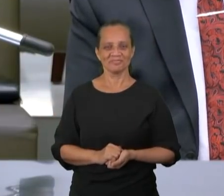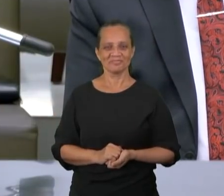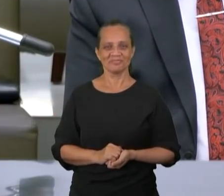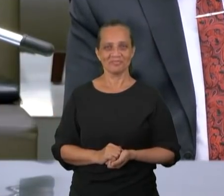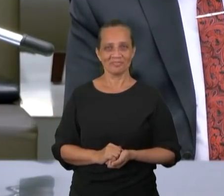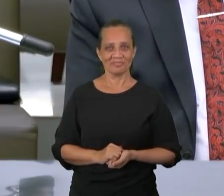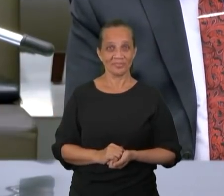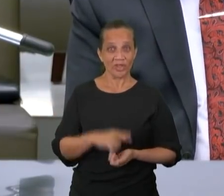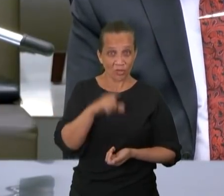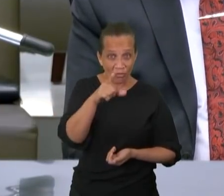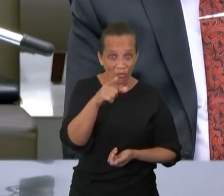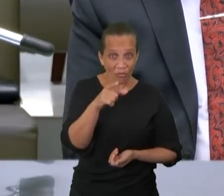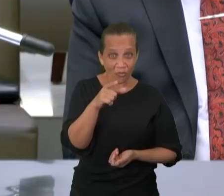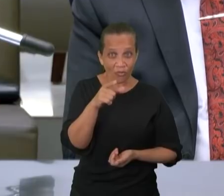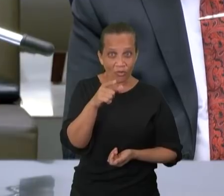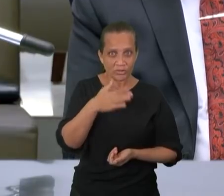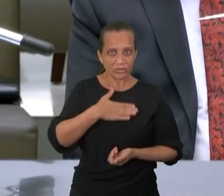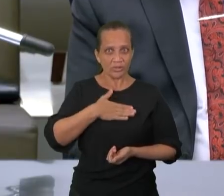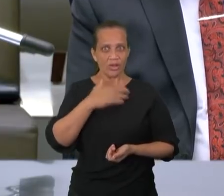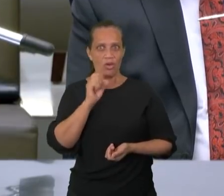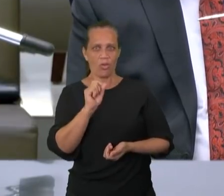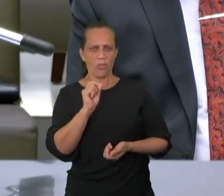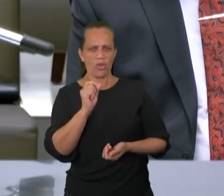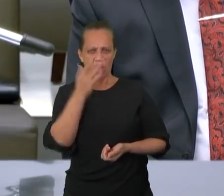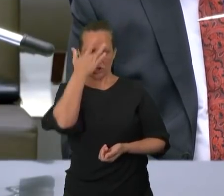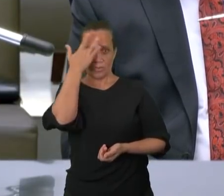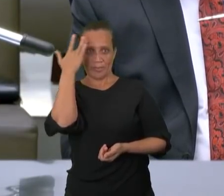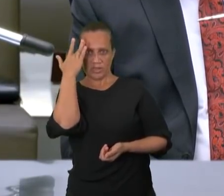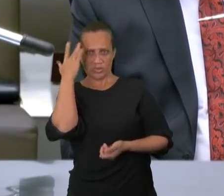Você está impressionado porque os grandes...